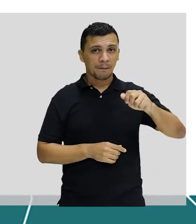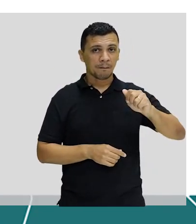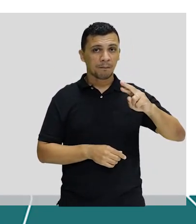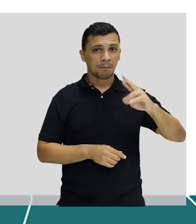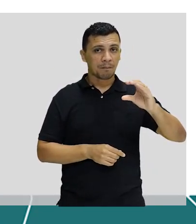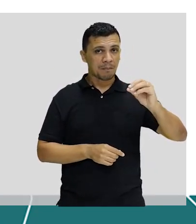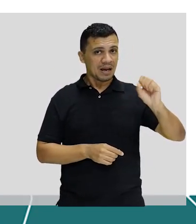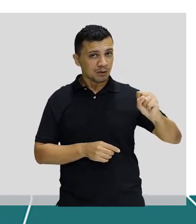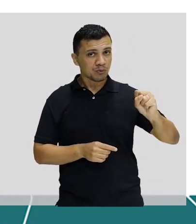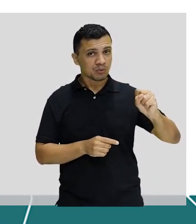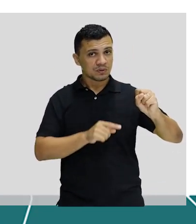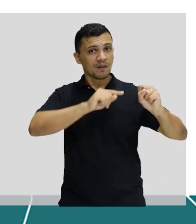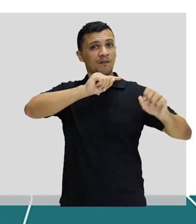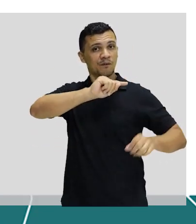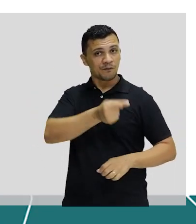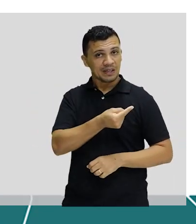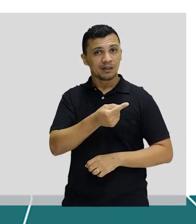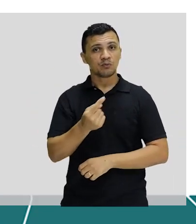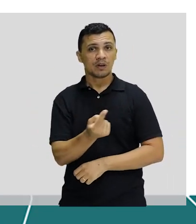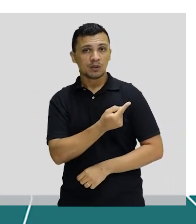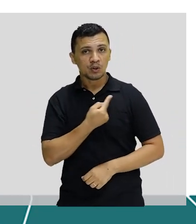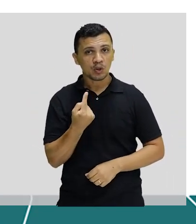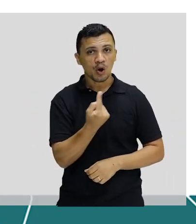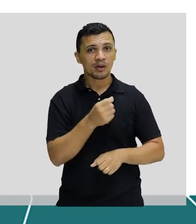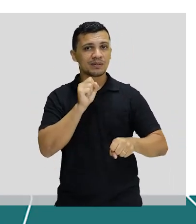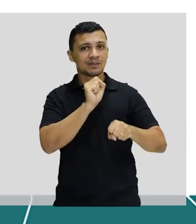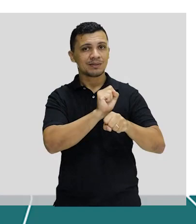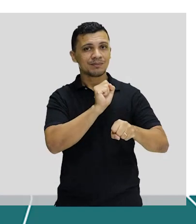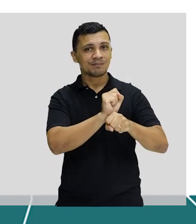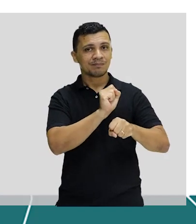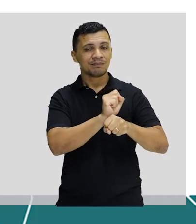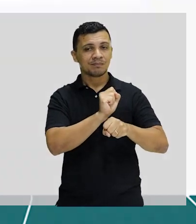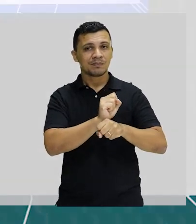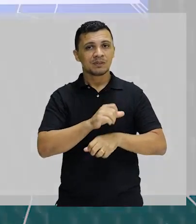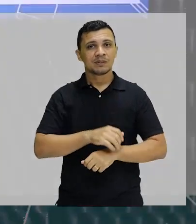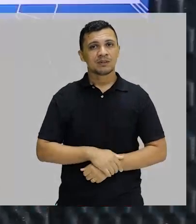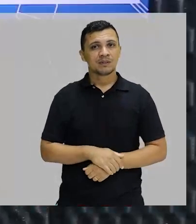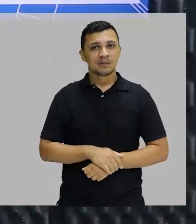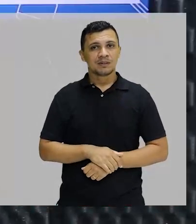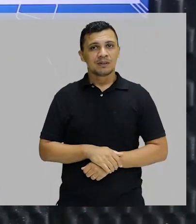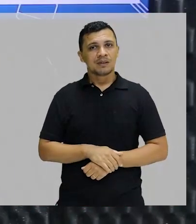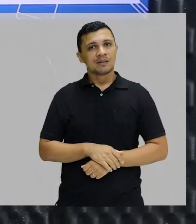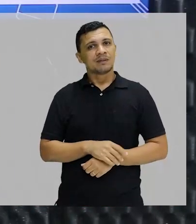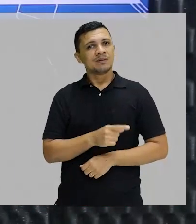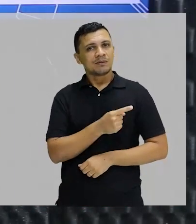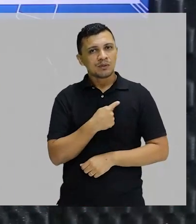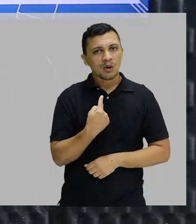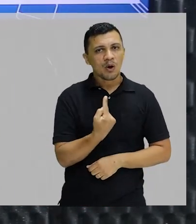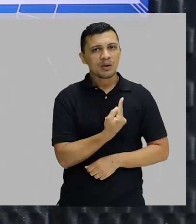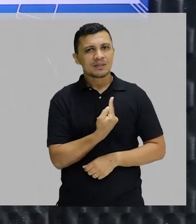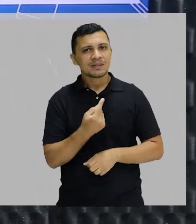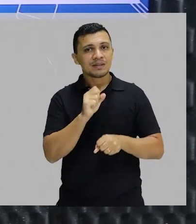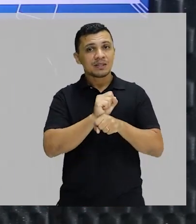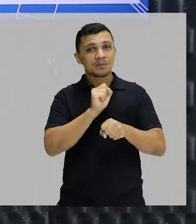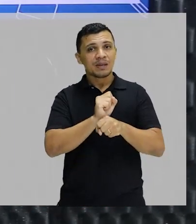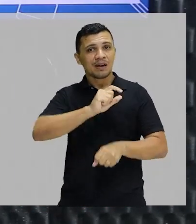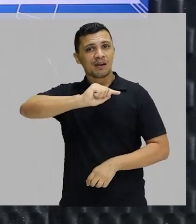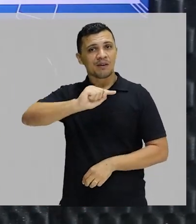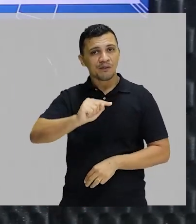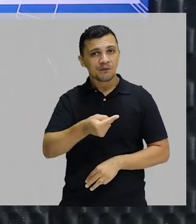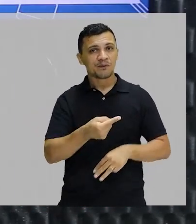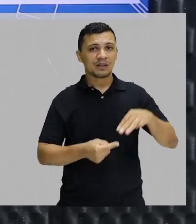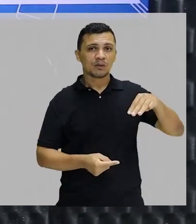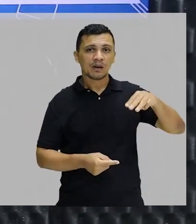espera. Estamos, Marcos, à sua espera. Estamos à sua espera, Marcos. Então, vocês podem observar que todos os